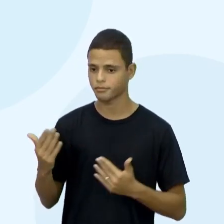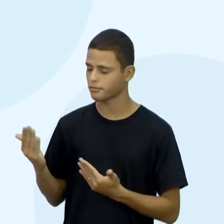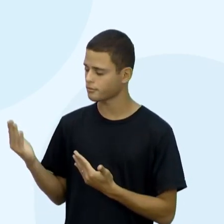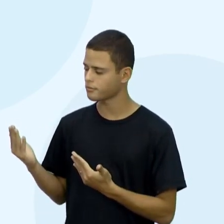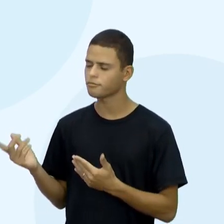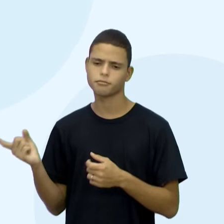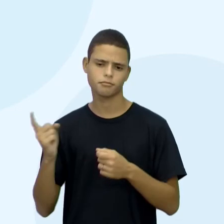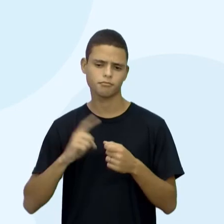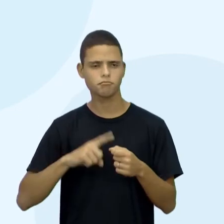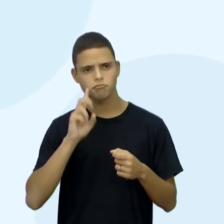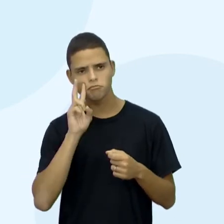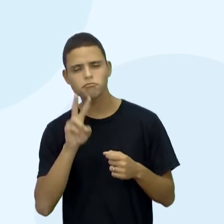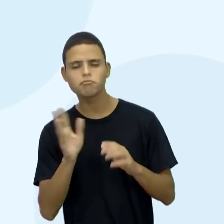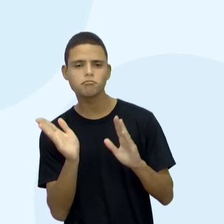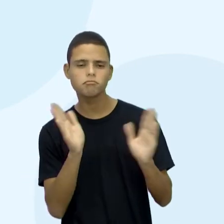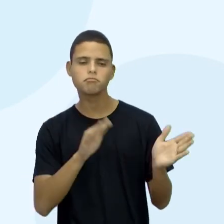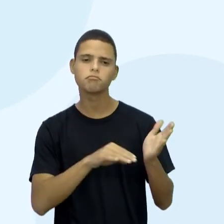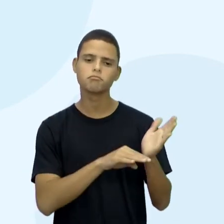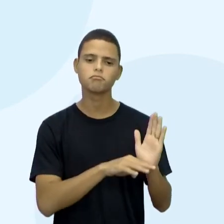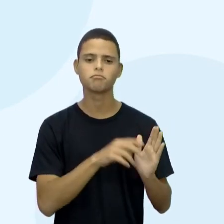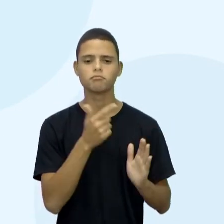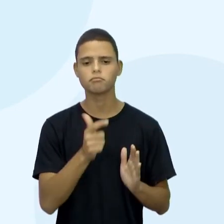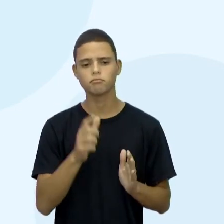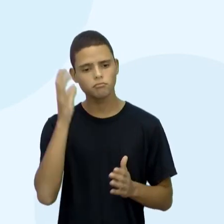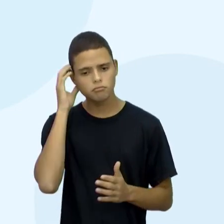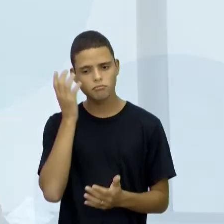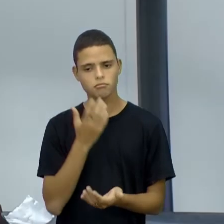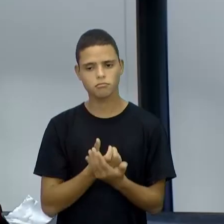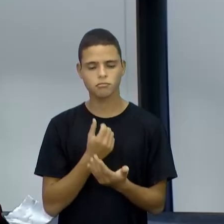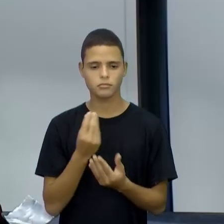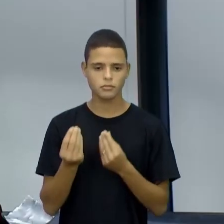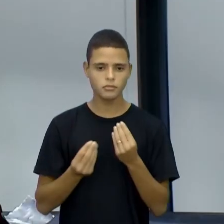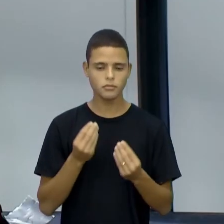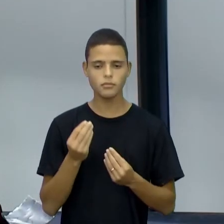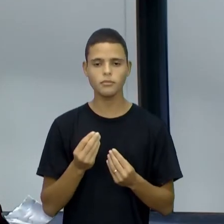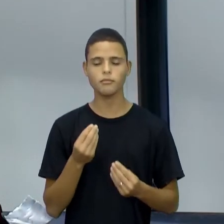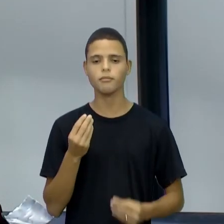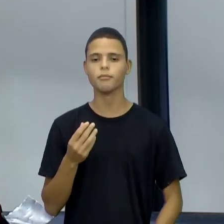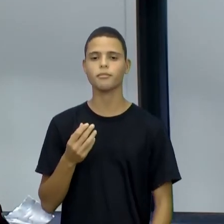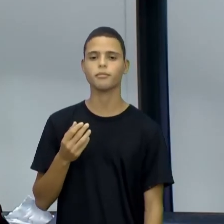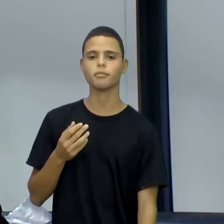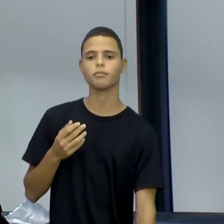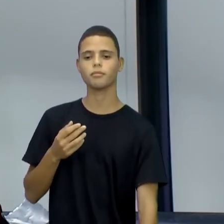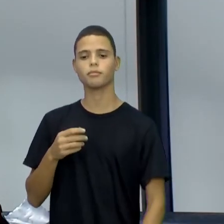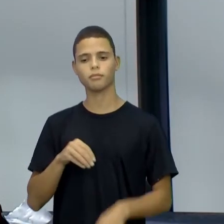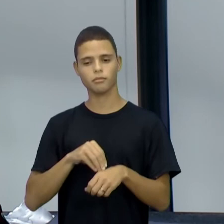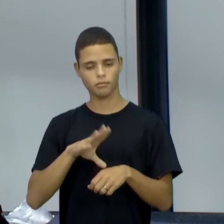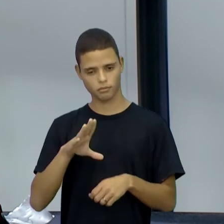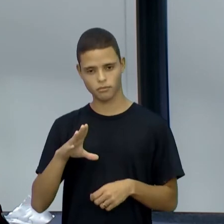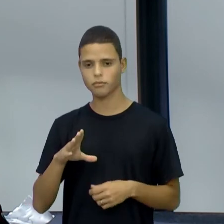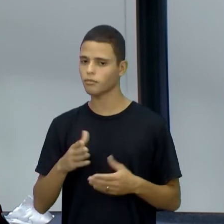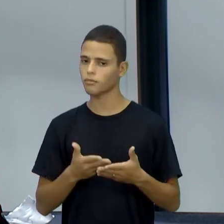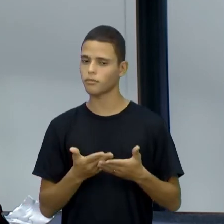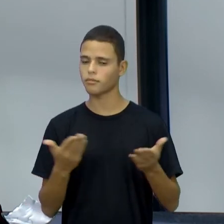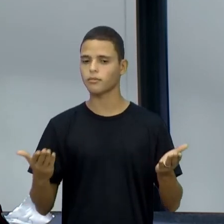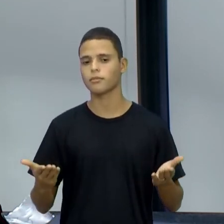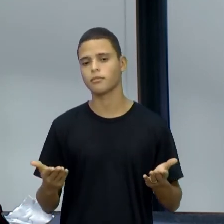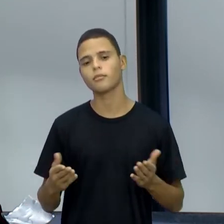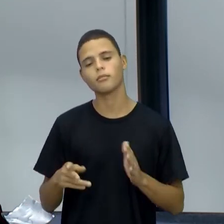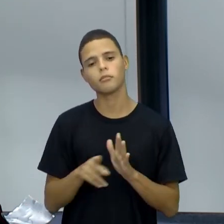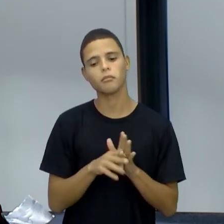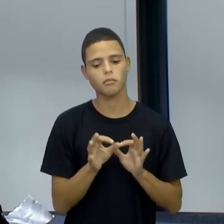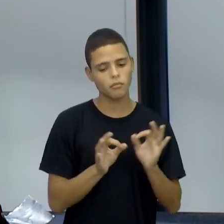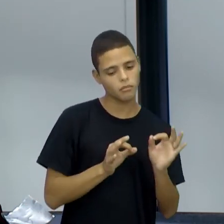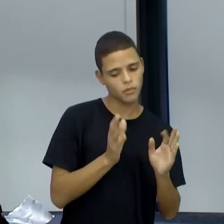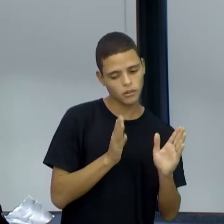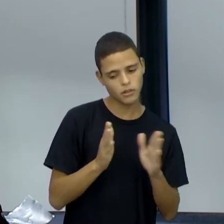Volte lá, veja como que você pode gravar o seu podcast explicando. Veja que esta sugestão que a gente fez aqui é sobre o